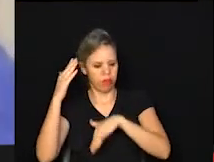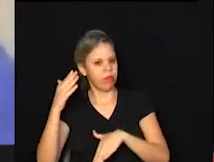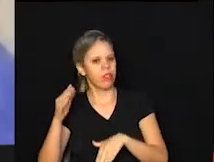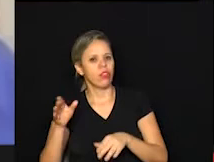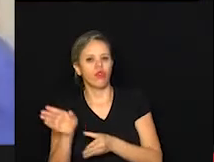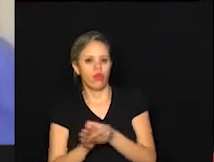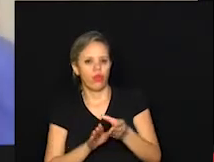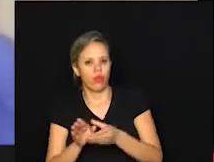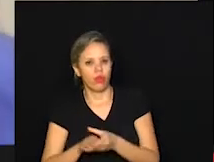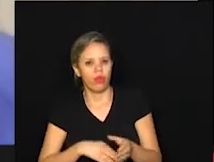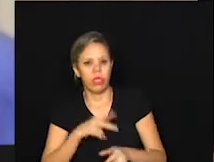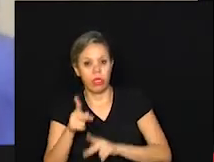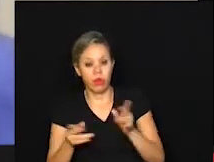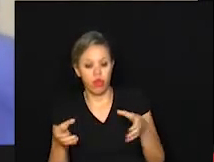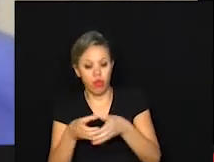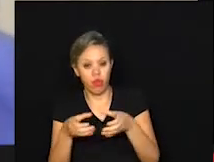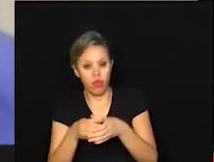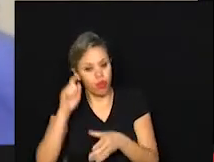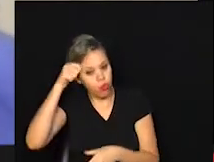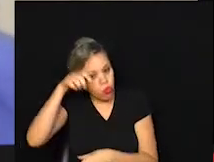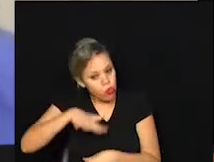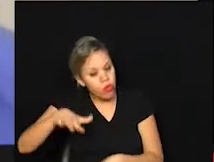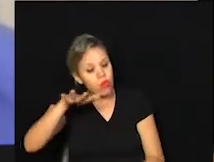Conselho da Comunidade Negra possam